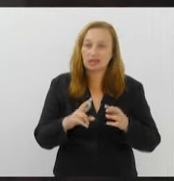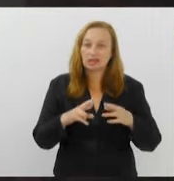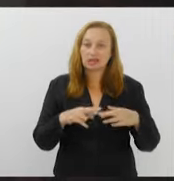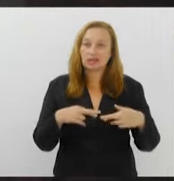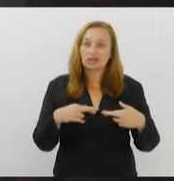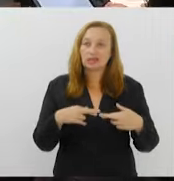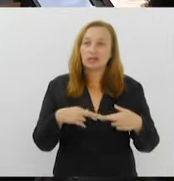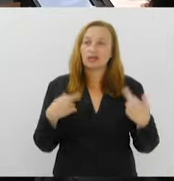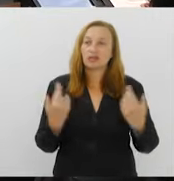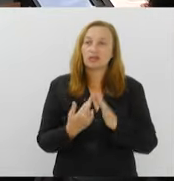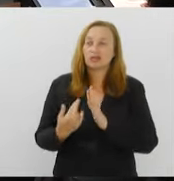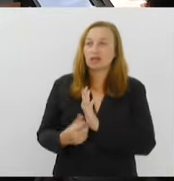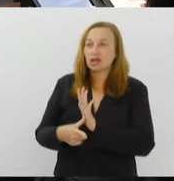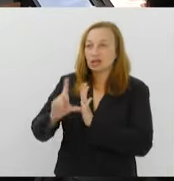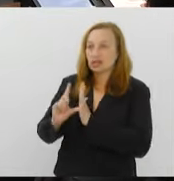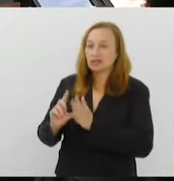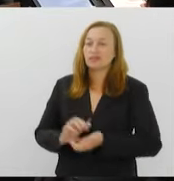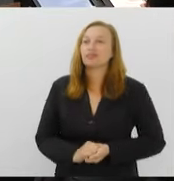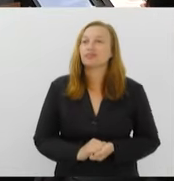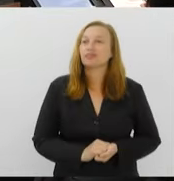anterior.